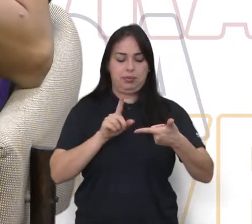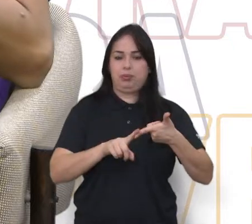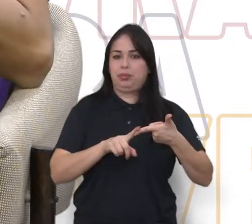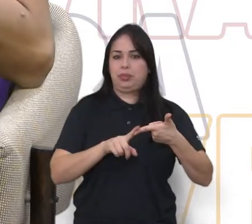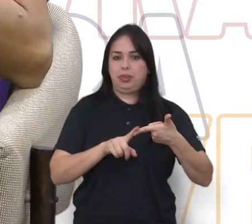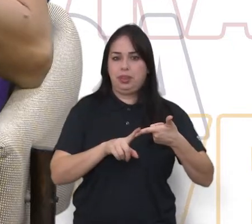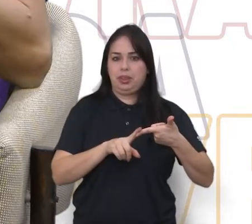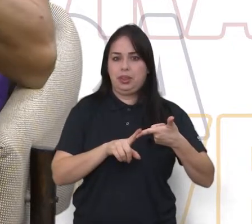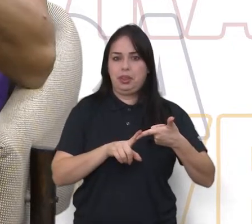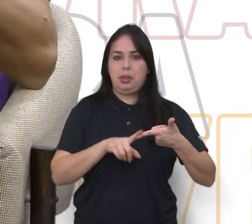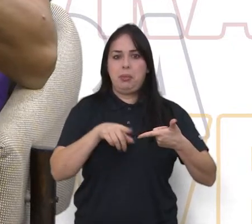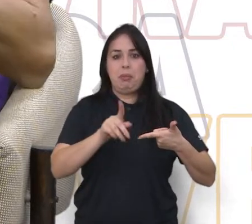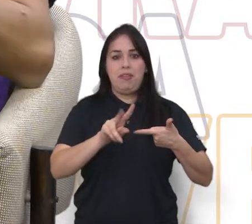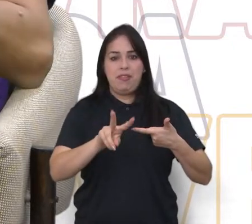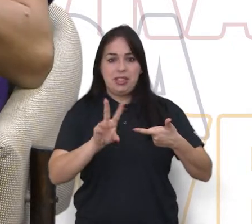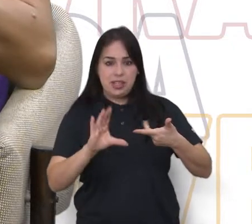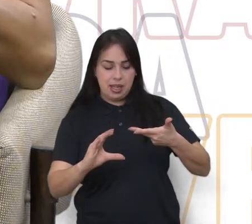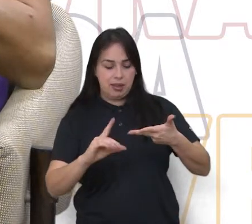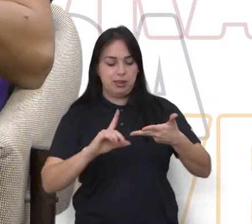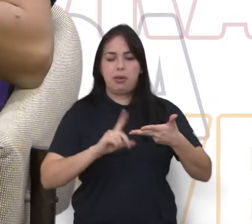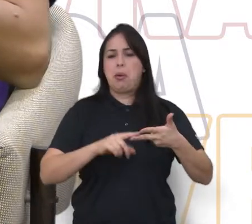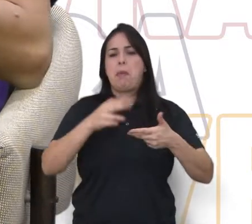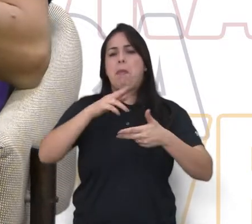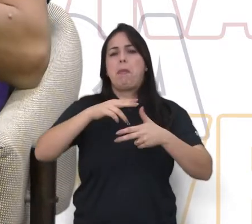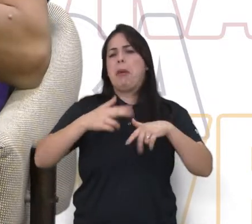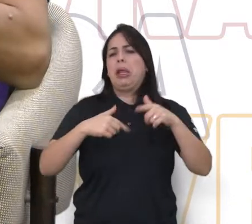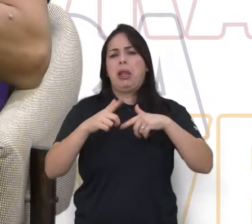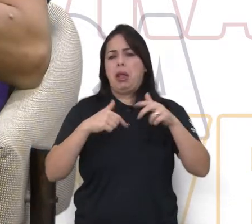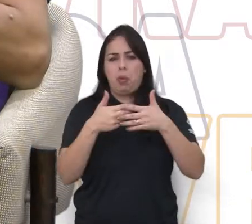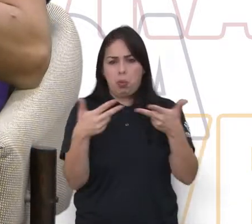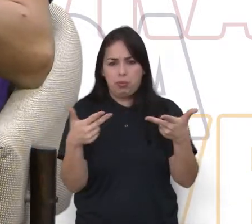placa de PVC, o material que você tiver,